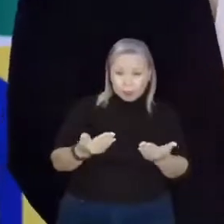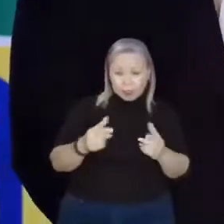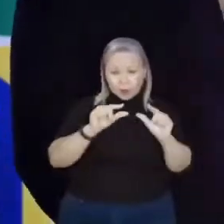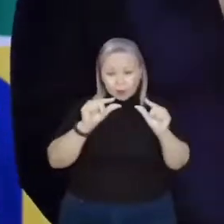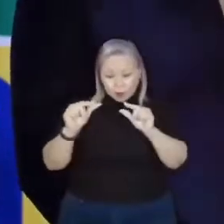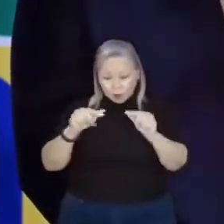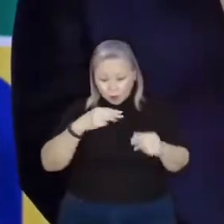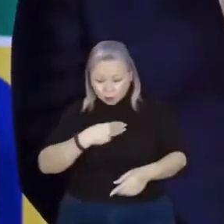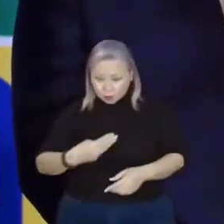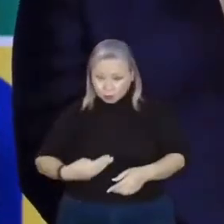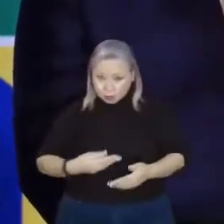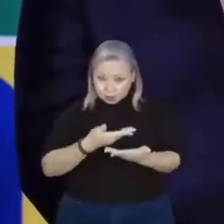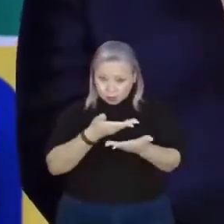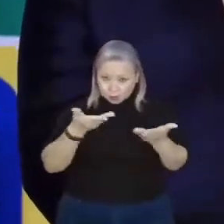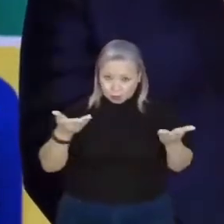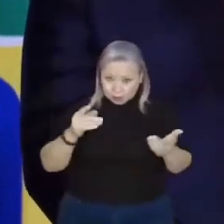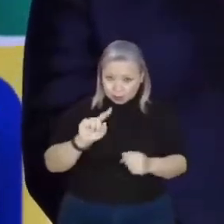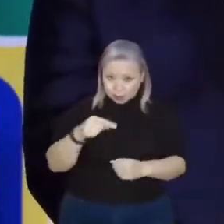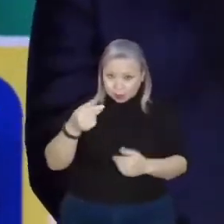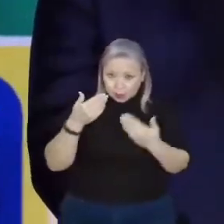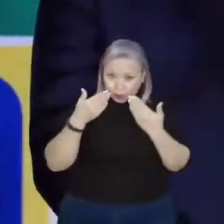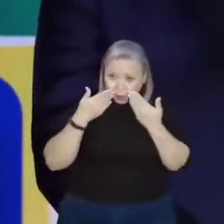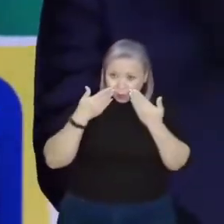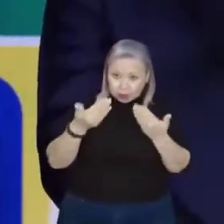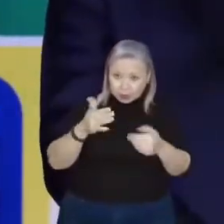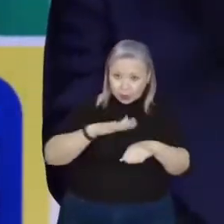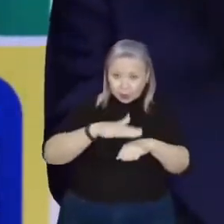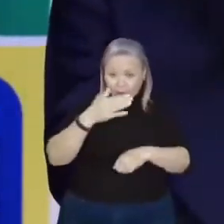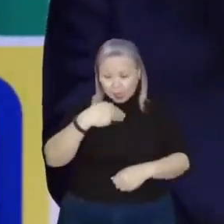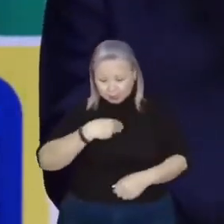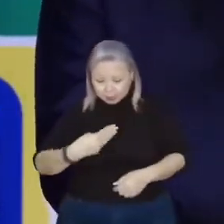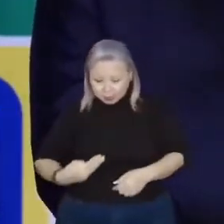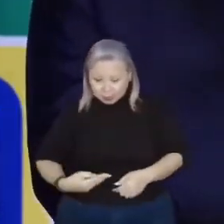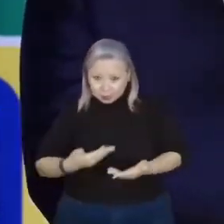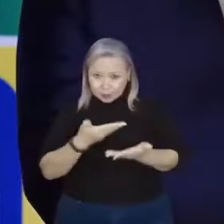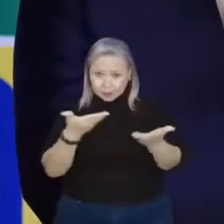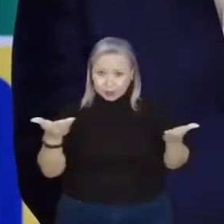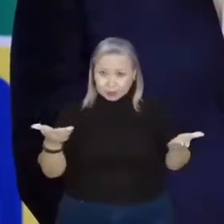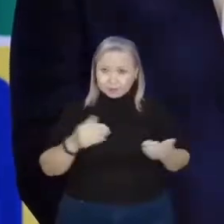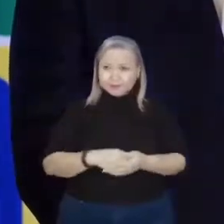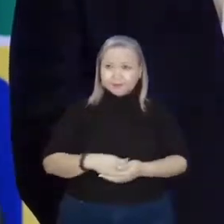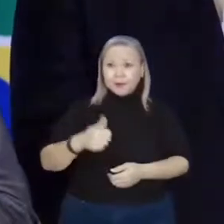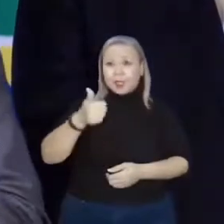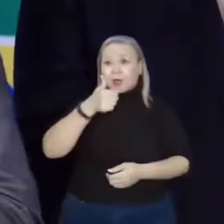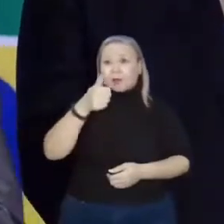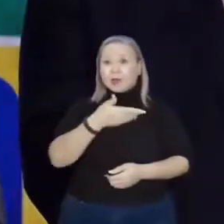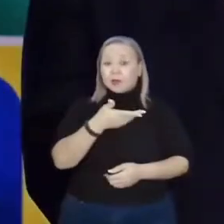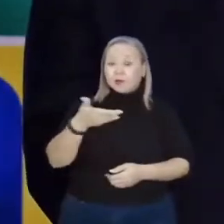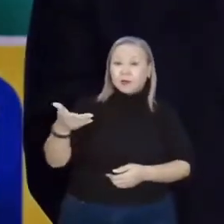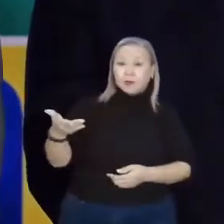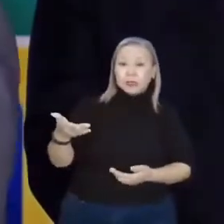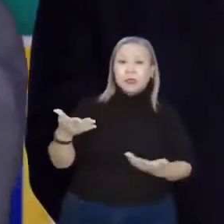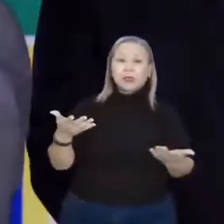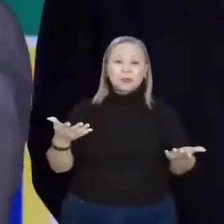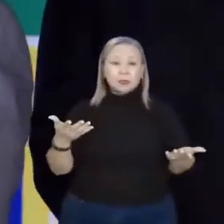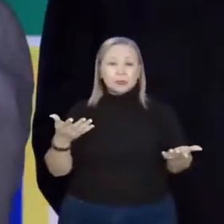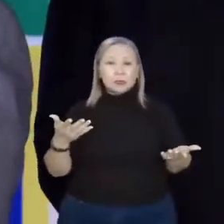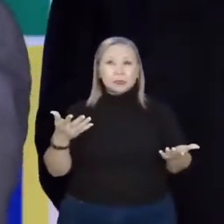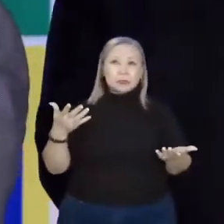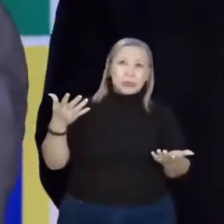ministros e depois apresentarei mais um pouco de ministros. Bom, primeiro, vocês devem estar